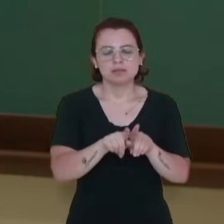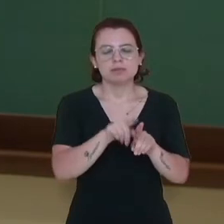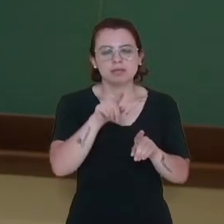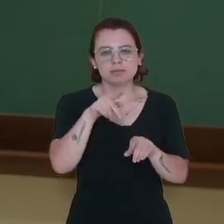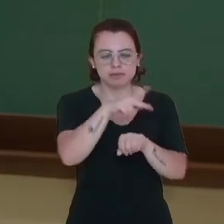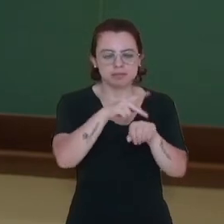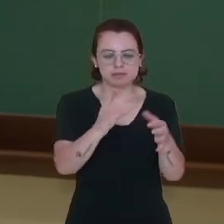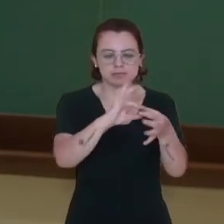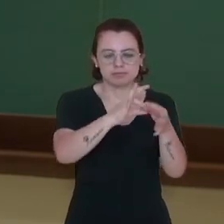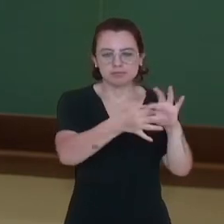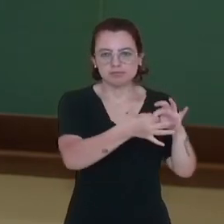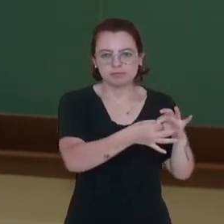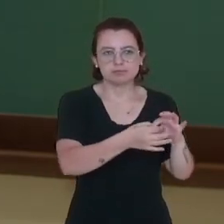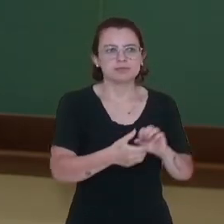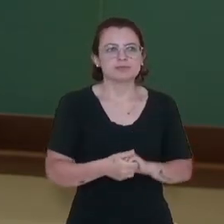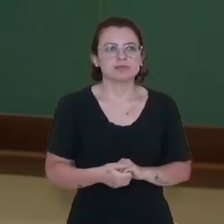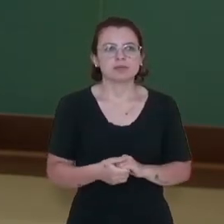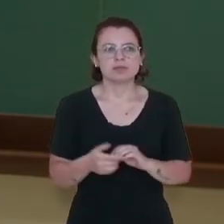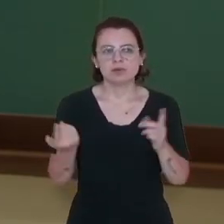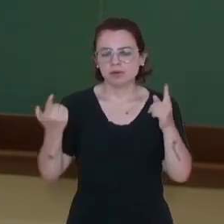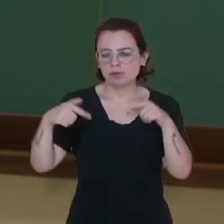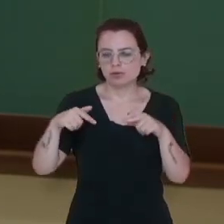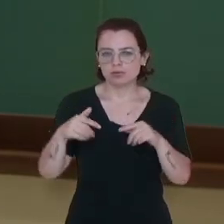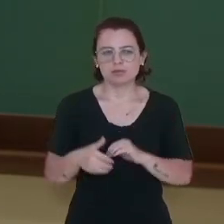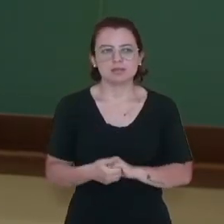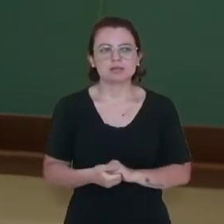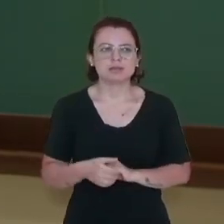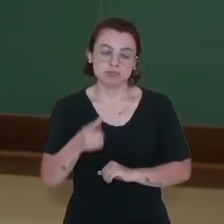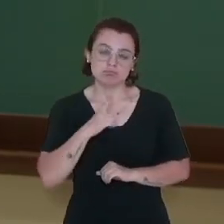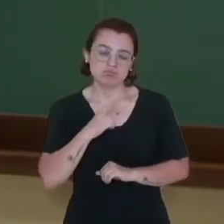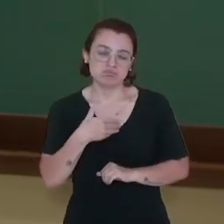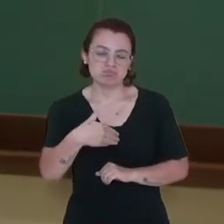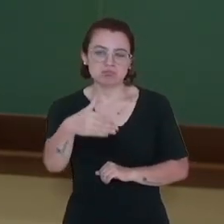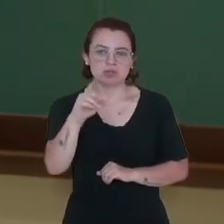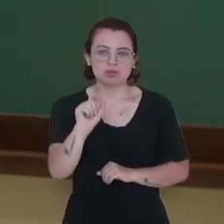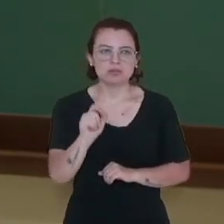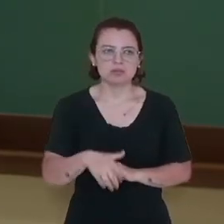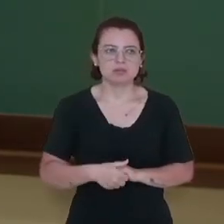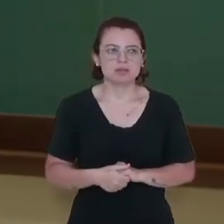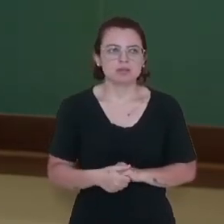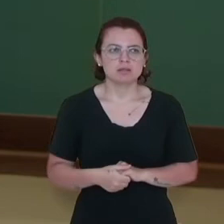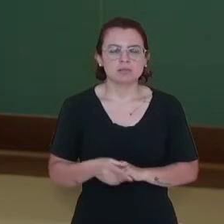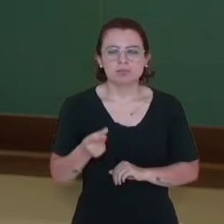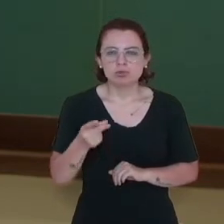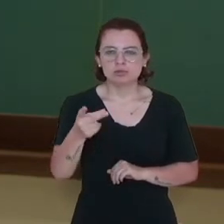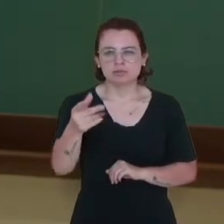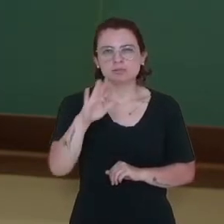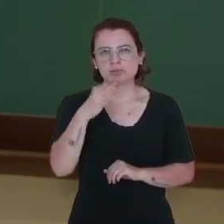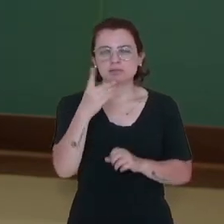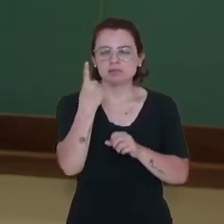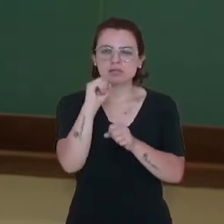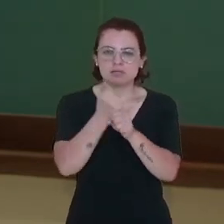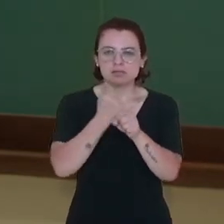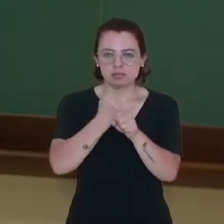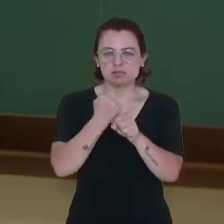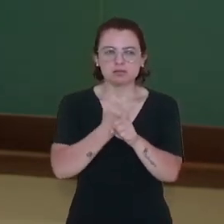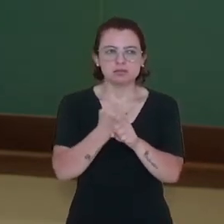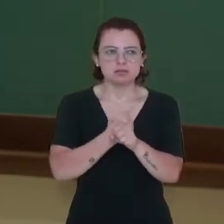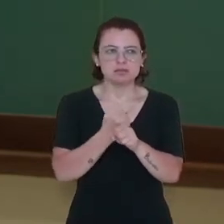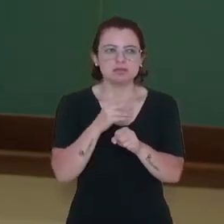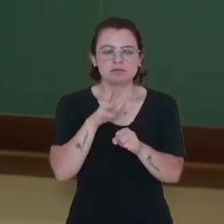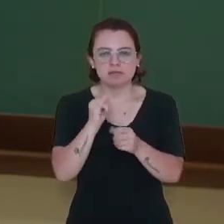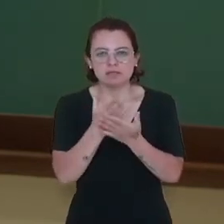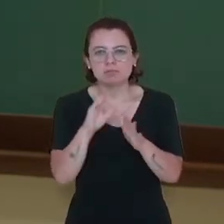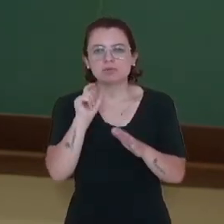Unidos contra o Talibã, né? Então, consequentemente, durou aí muitos anos, mais de 10 anos, e